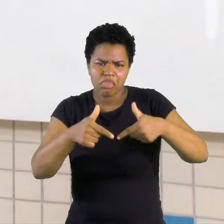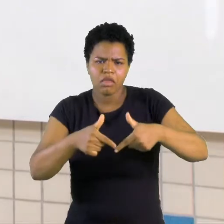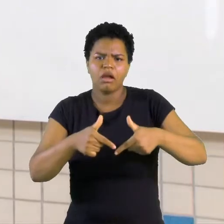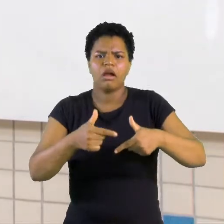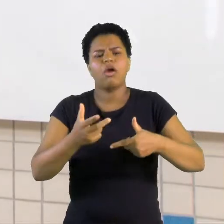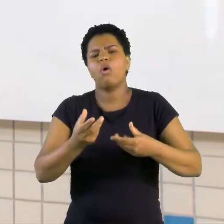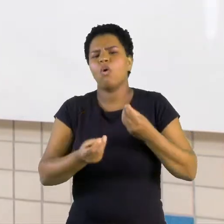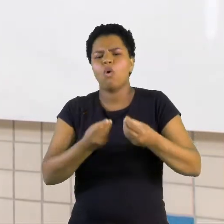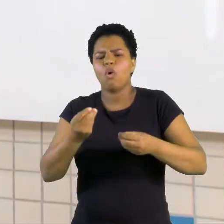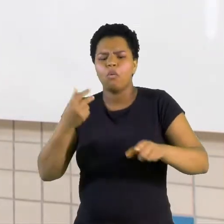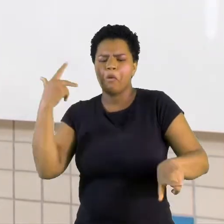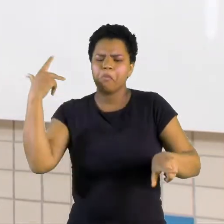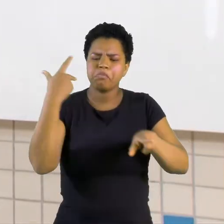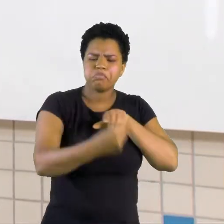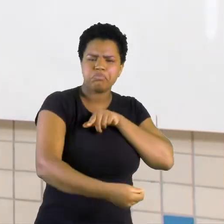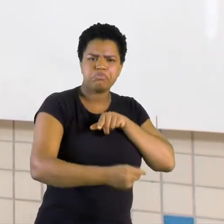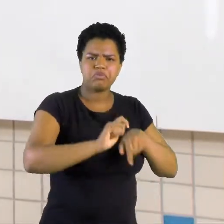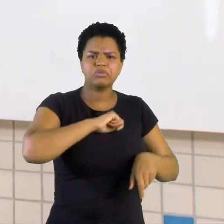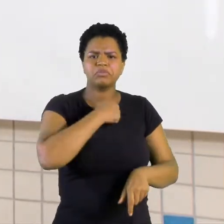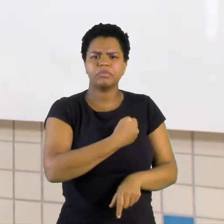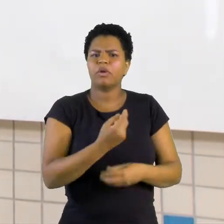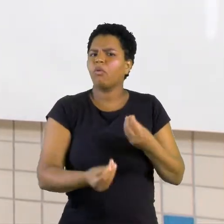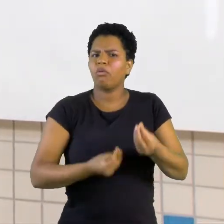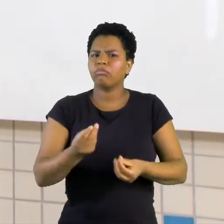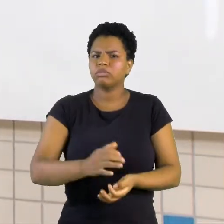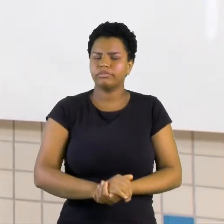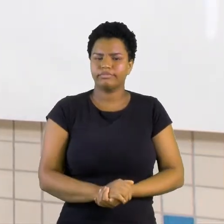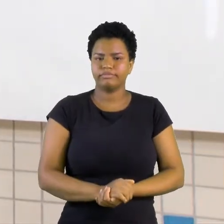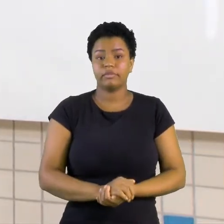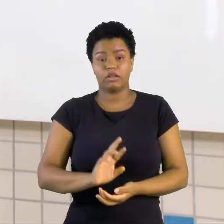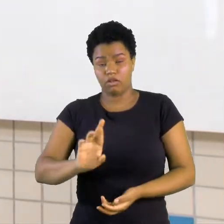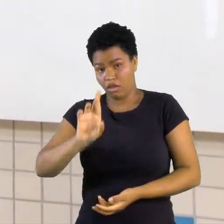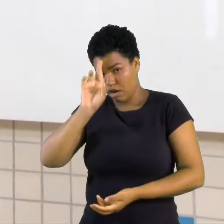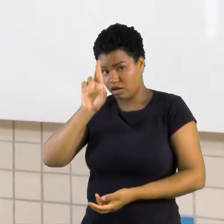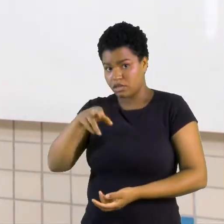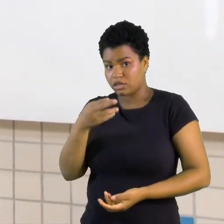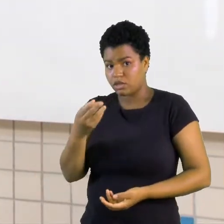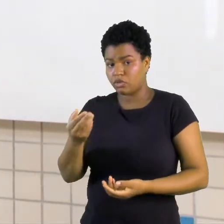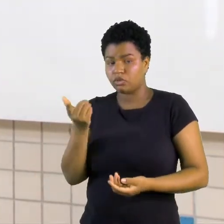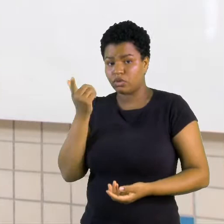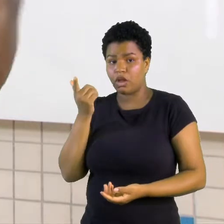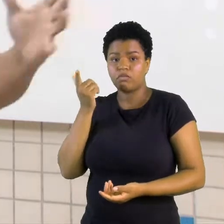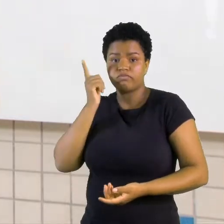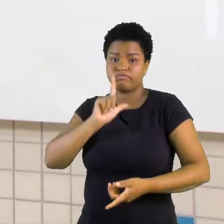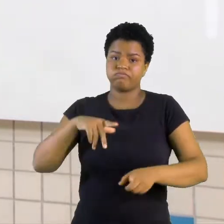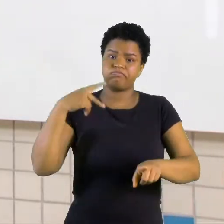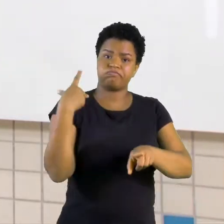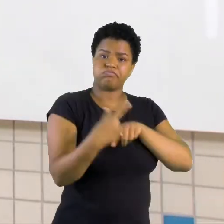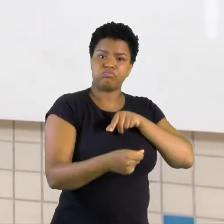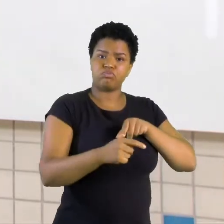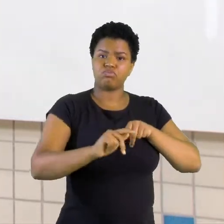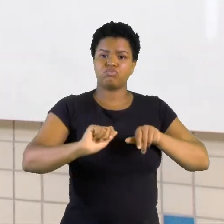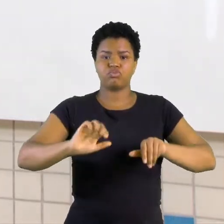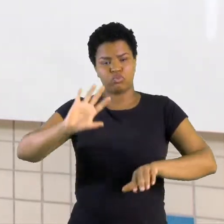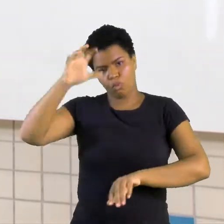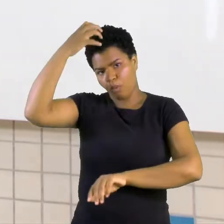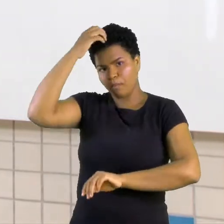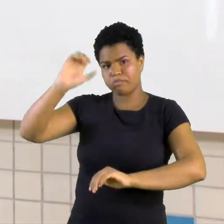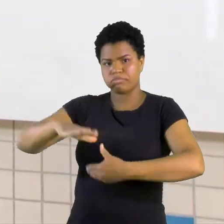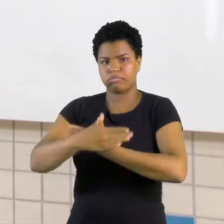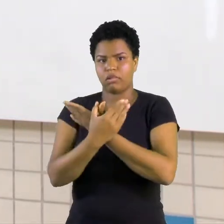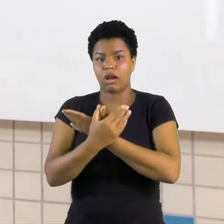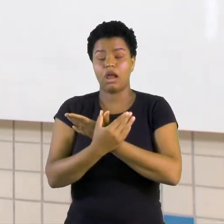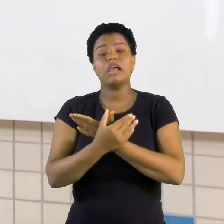eu irei falar agora sobre as razões da conquista do Império Azteca. O primeiro motivo pelo qual os astecas